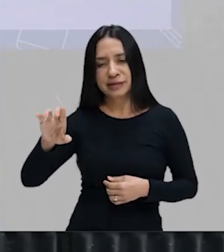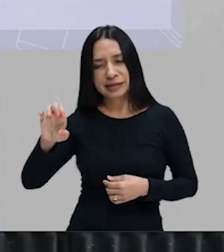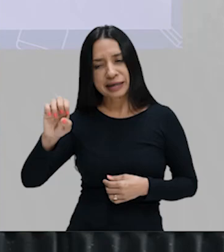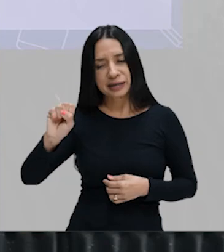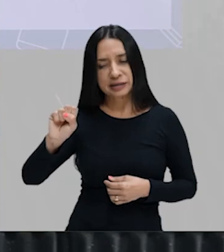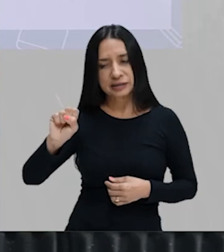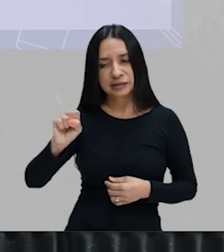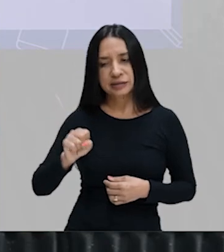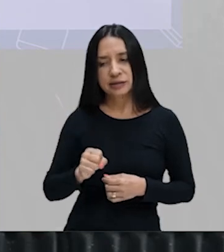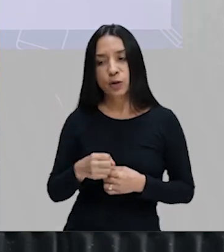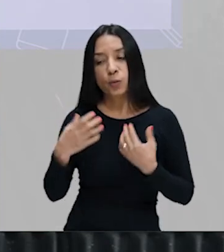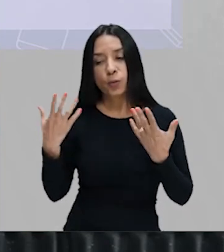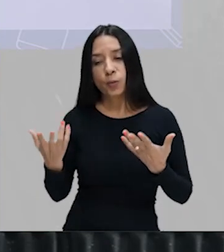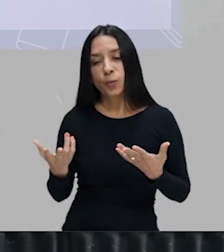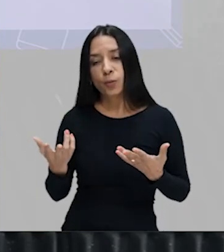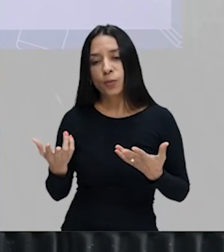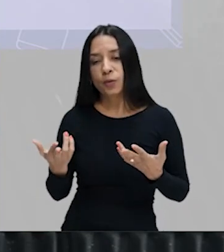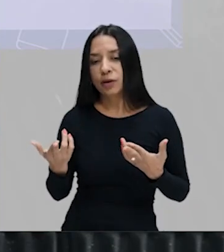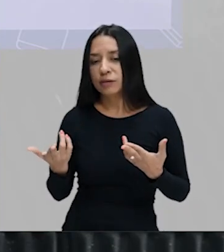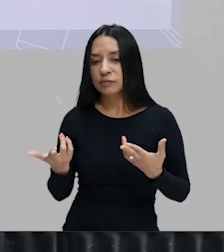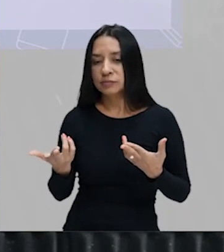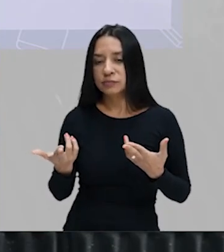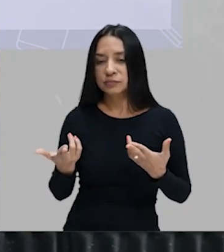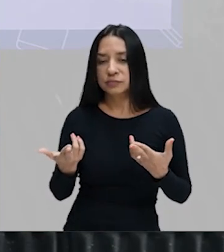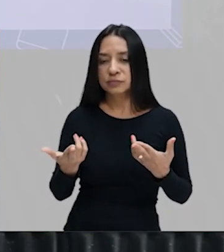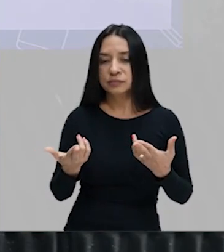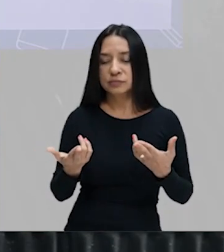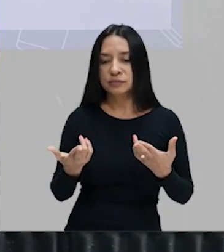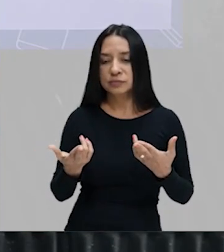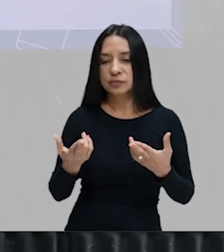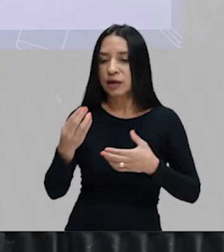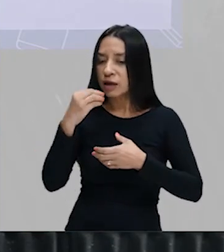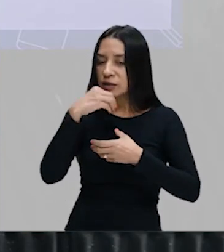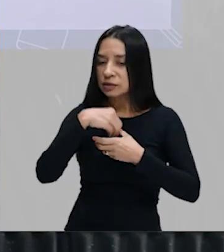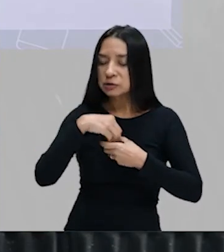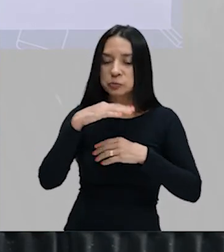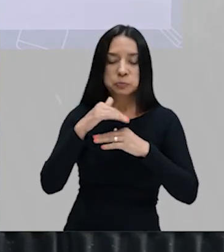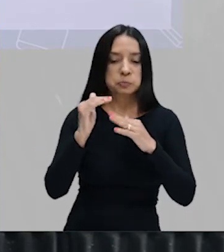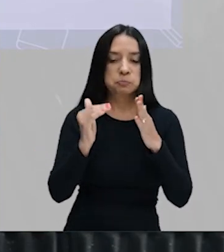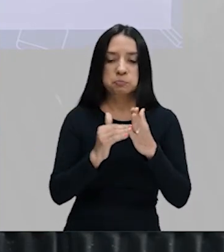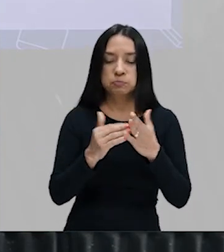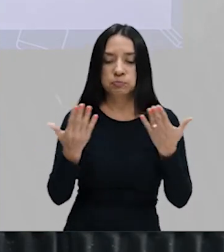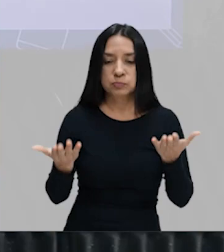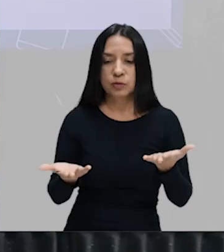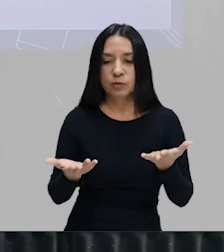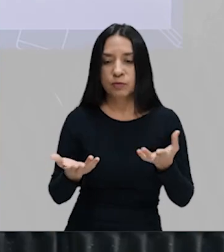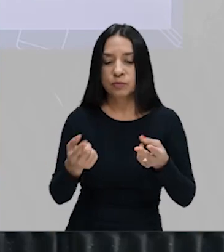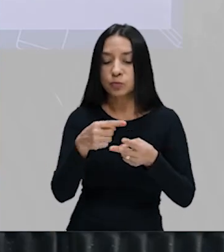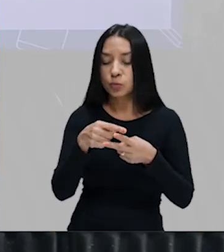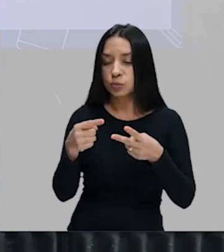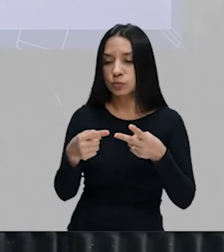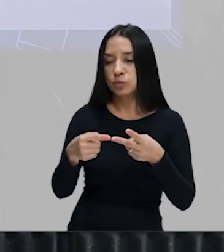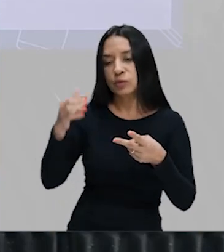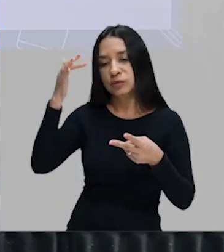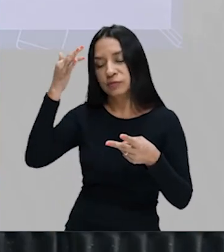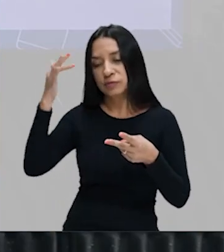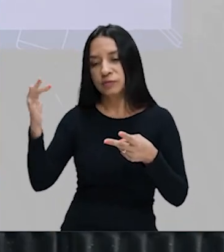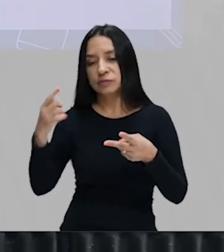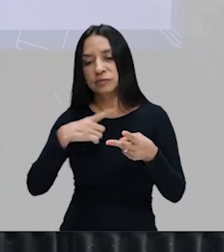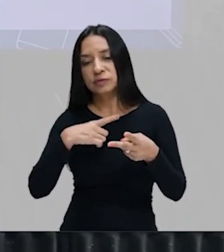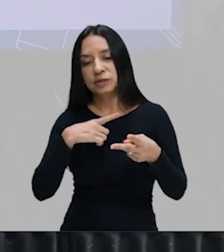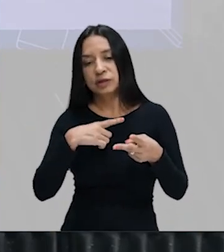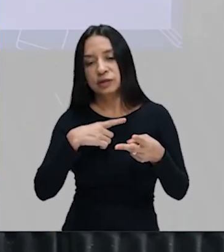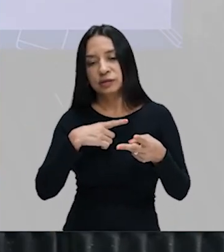de Samos, qual era respectivamente a essência de tudo, tá? Bom, quando você pega os dois, aí você